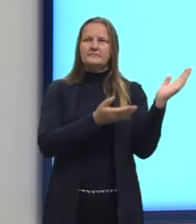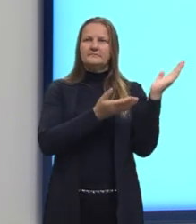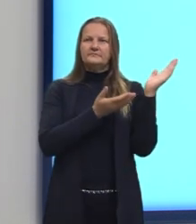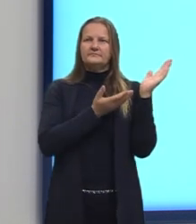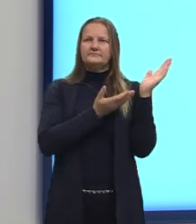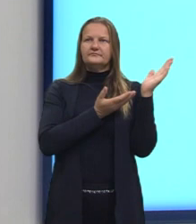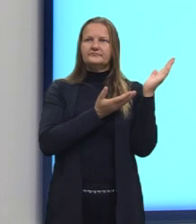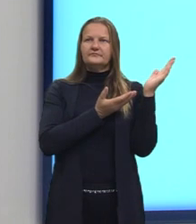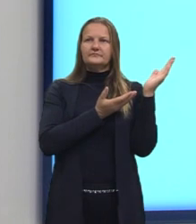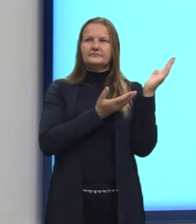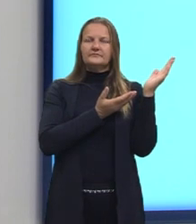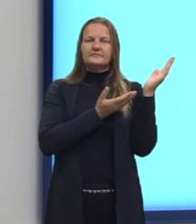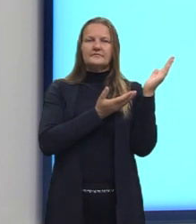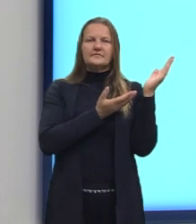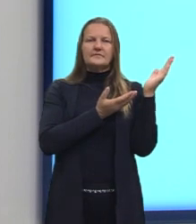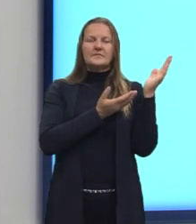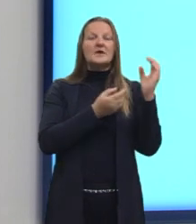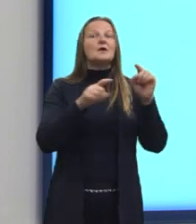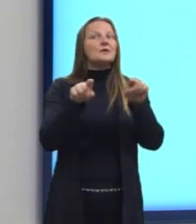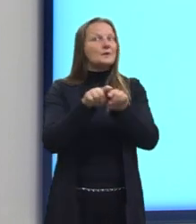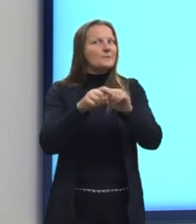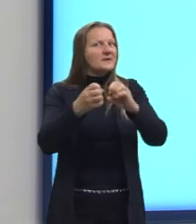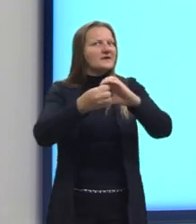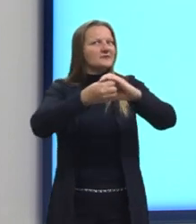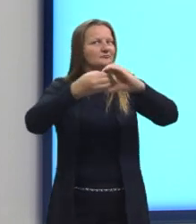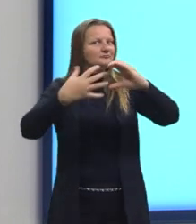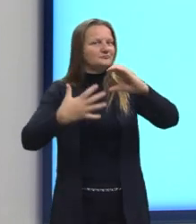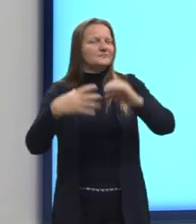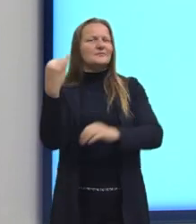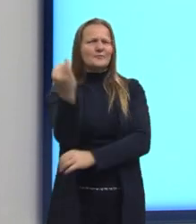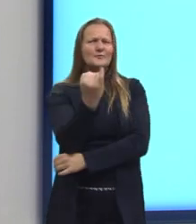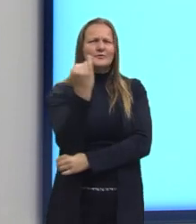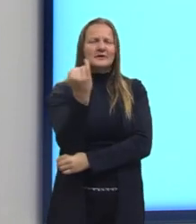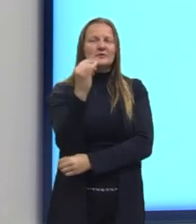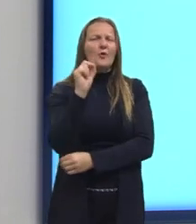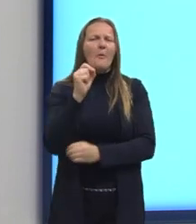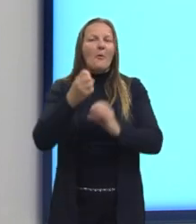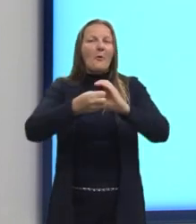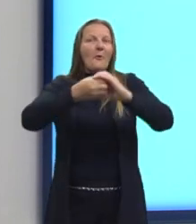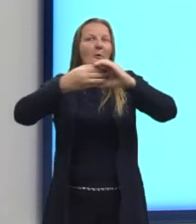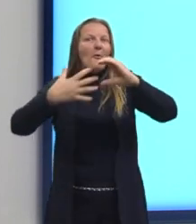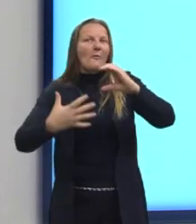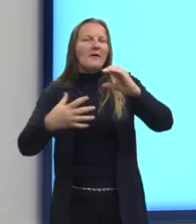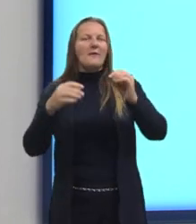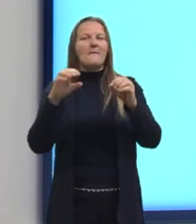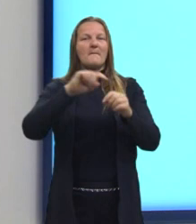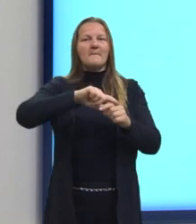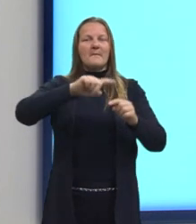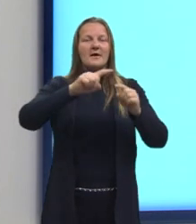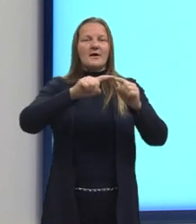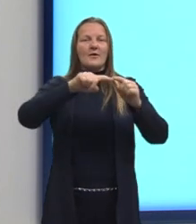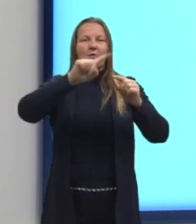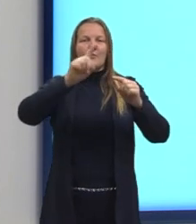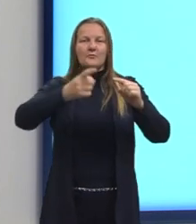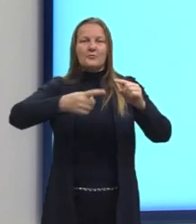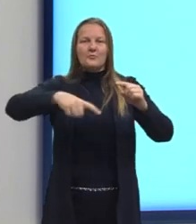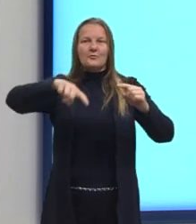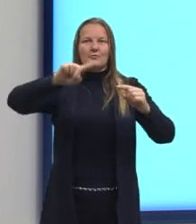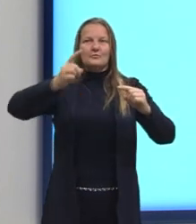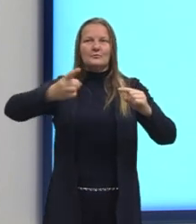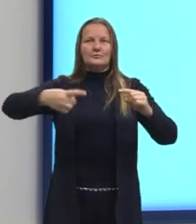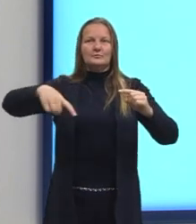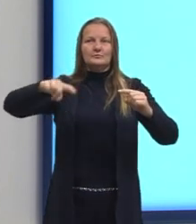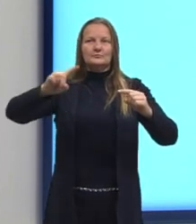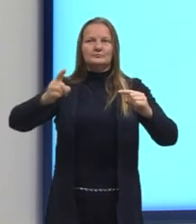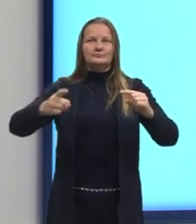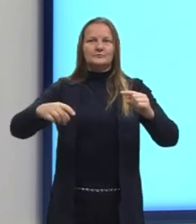então outros aspectos importantes para a gente caracterizar uma onda né no geral por enquanto a gente tá falando de ondas a